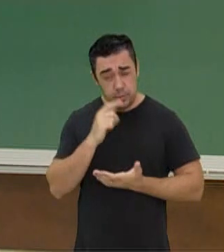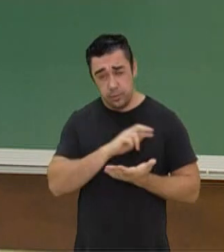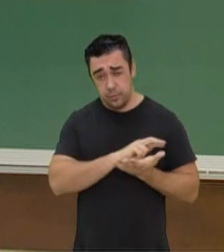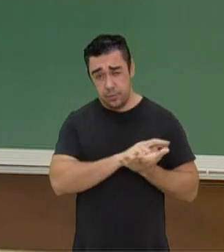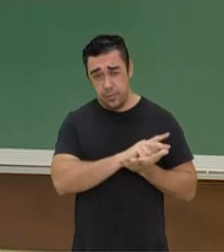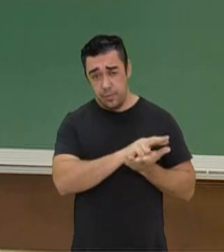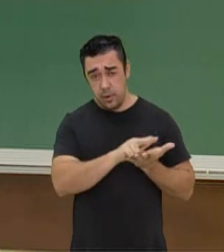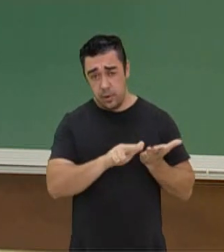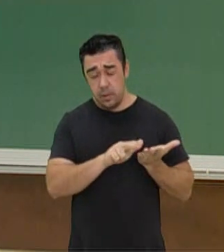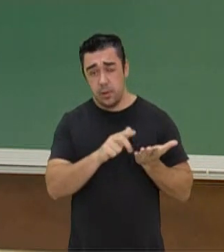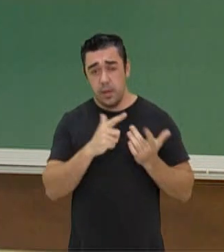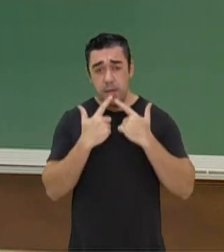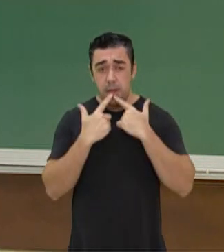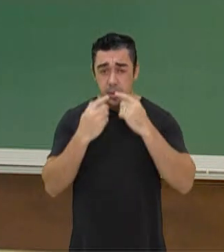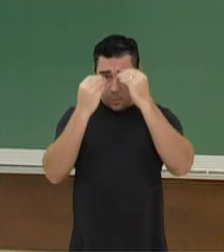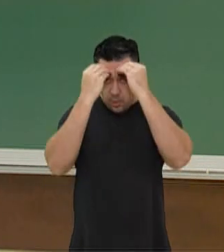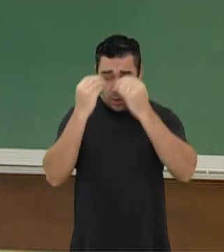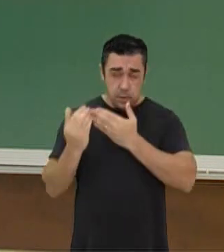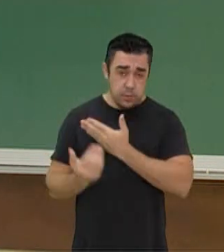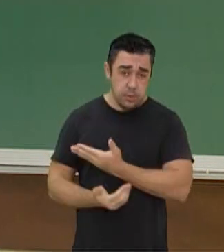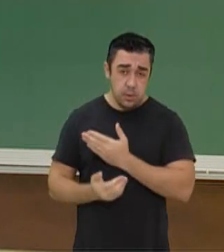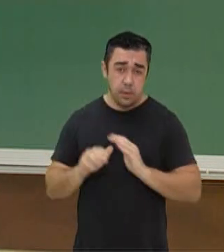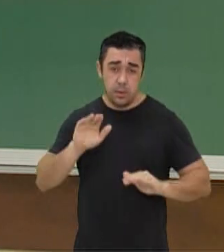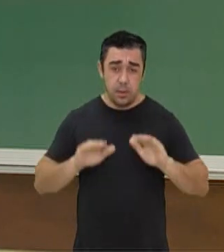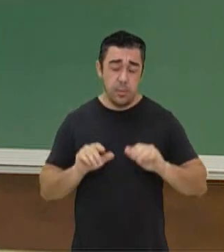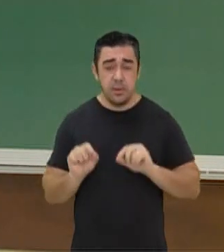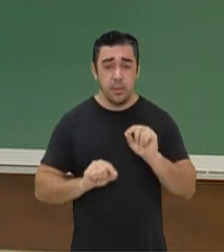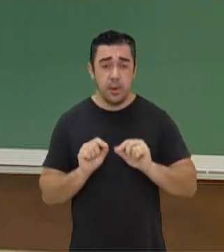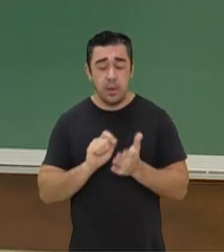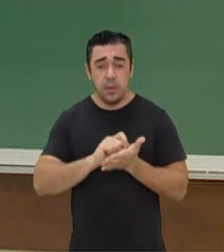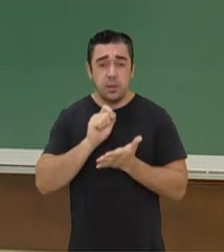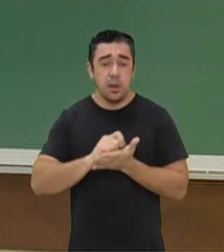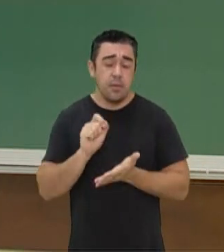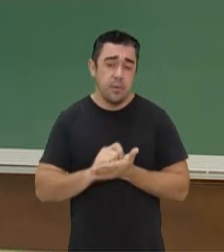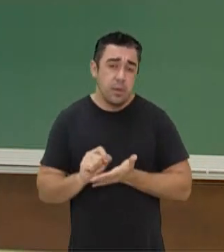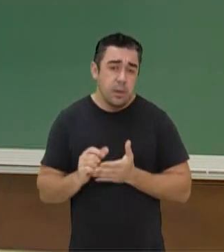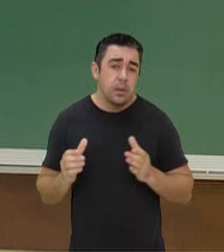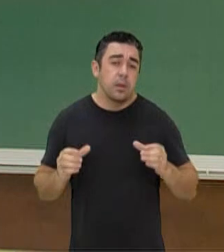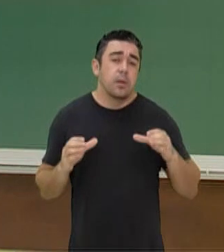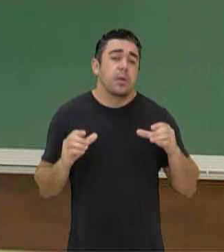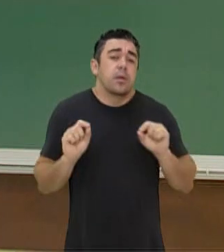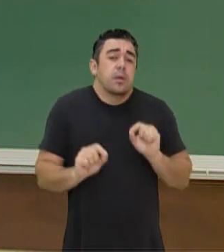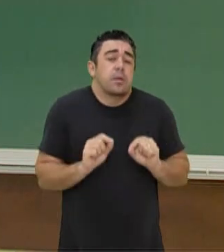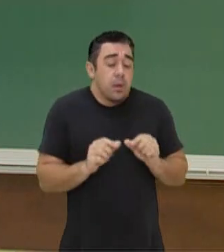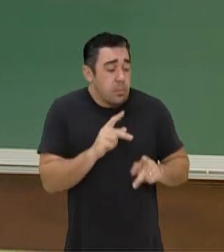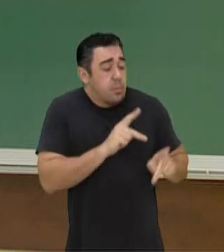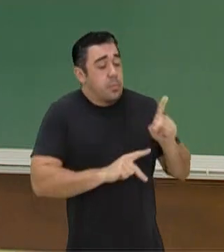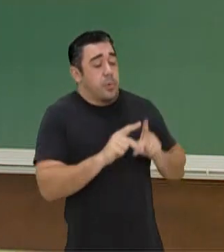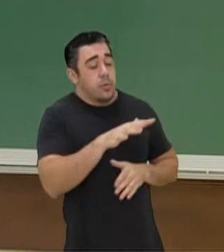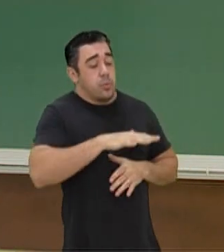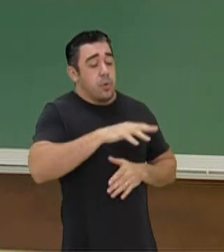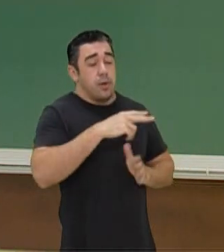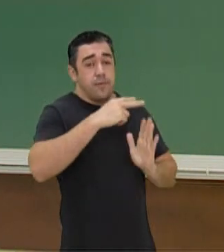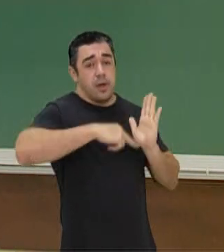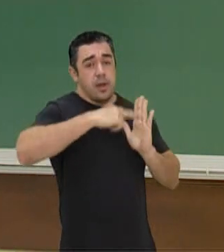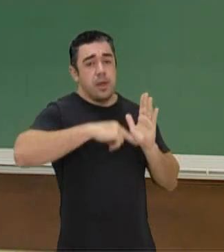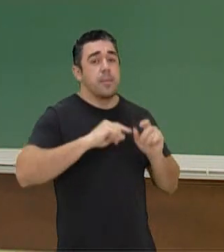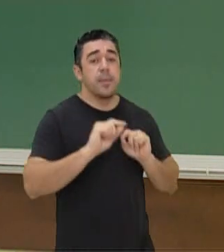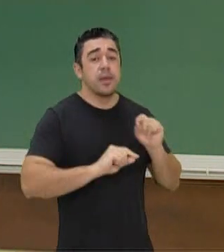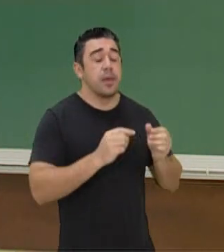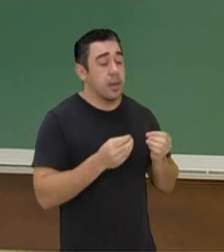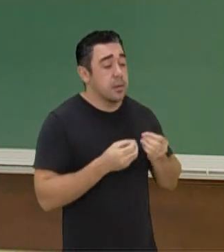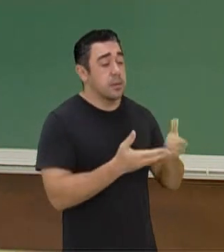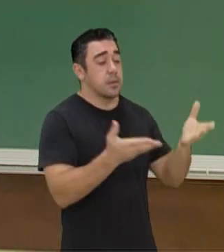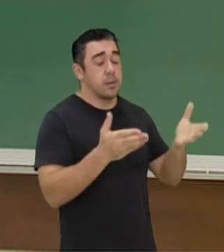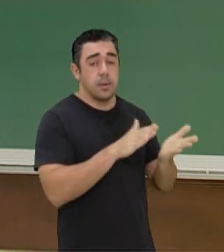diversifica muito a linguagem ali, depende para quem está sendo mandado, né? Quem vai ser o leitor, para quem que é